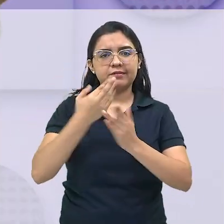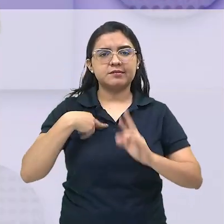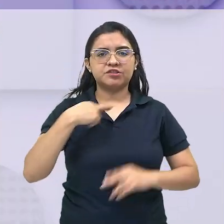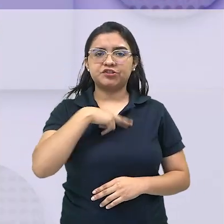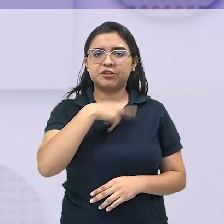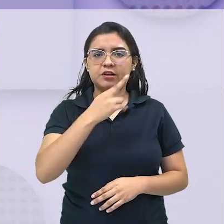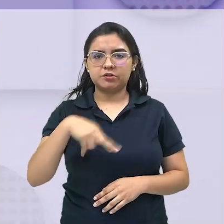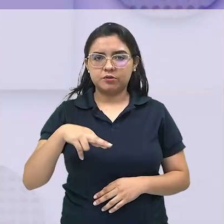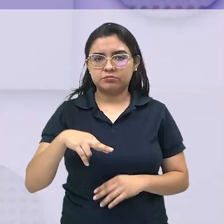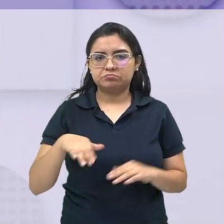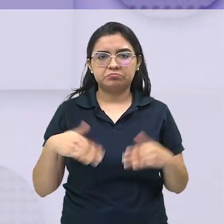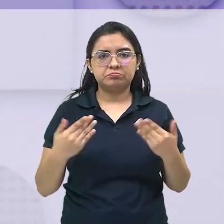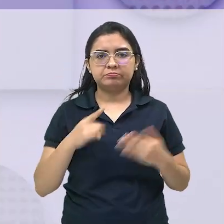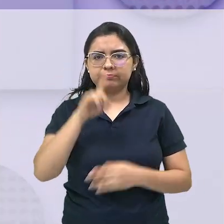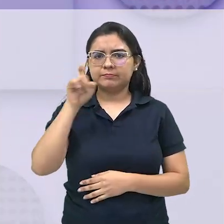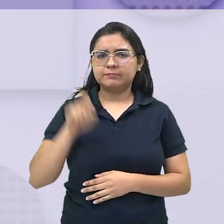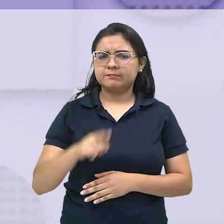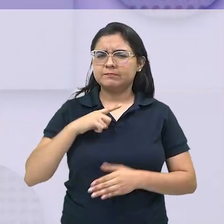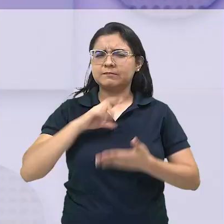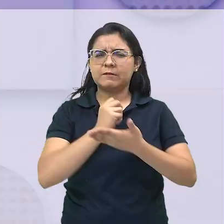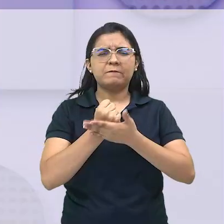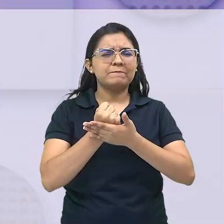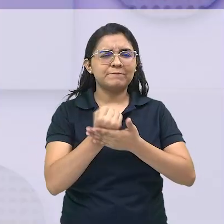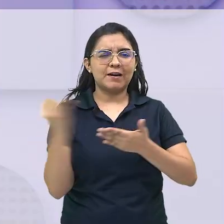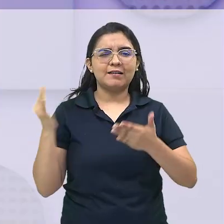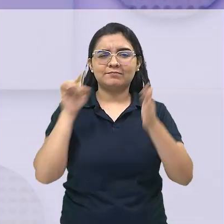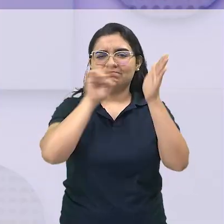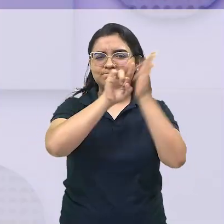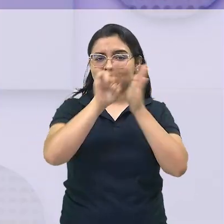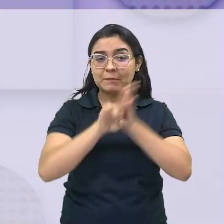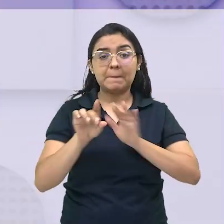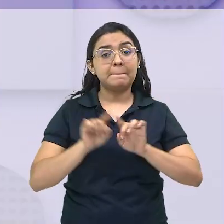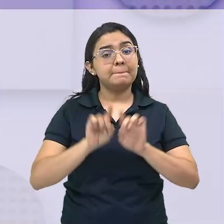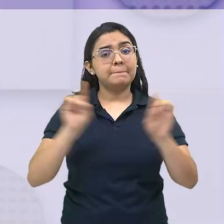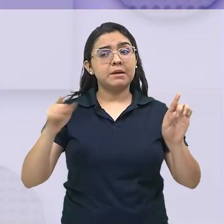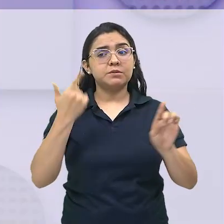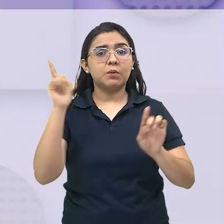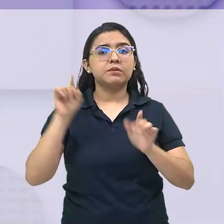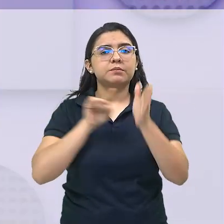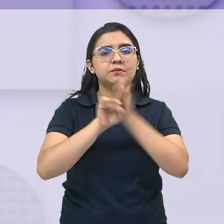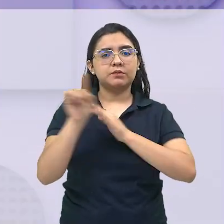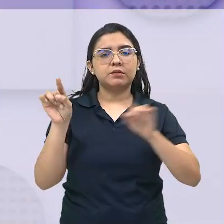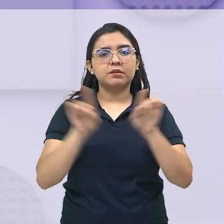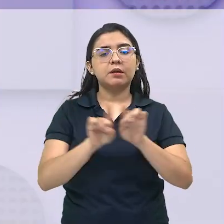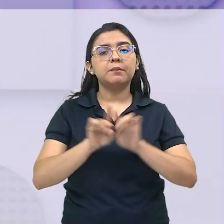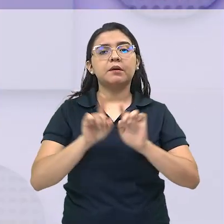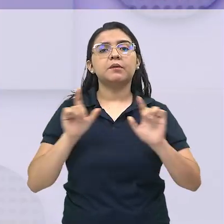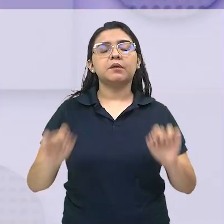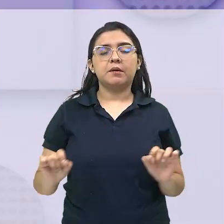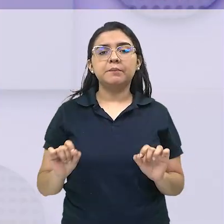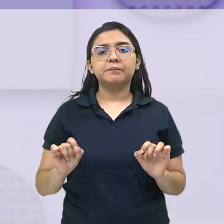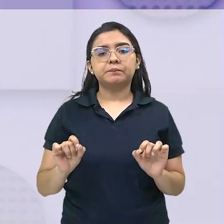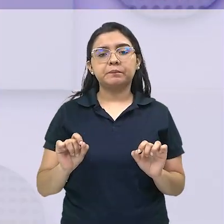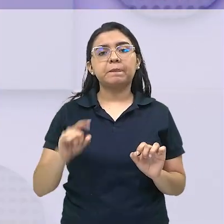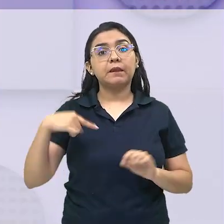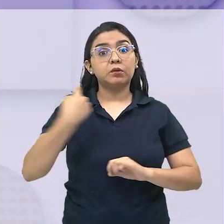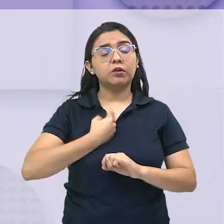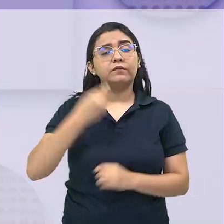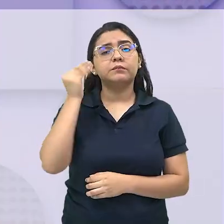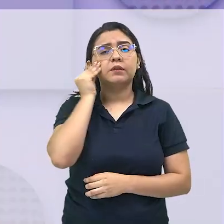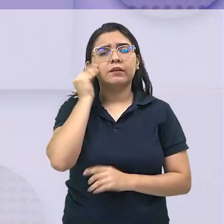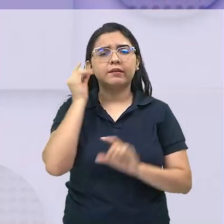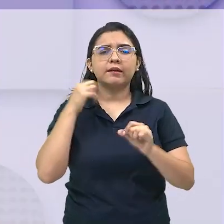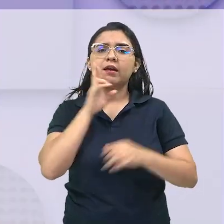das religiões? Eita, são muitas perguntas. Mas essas e outras perguntas nós vamos